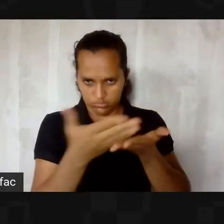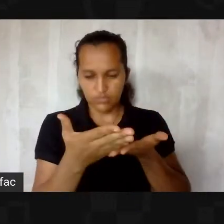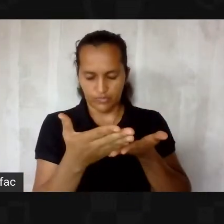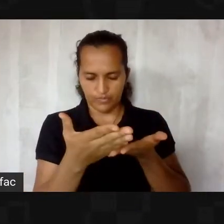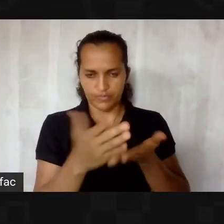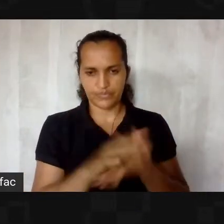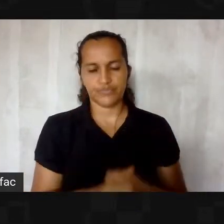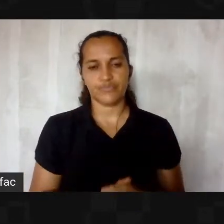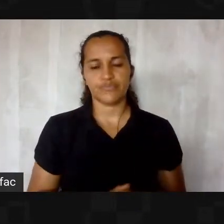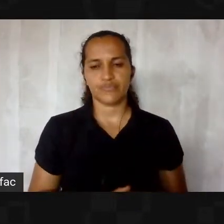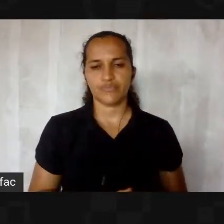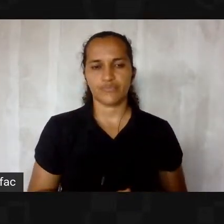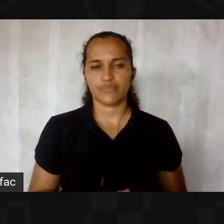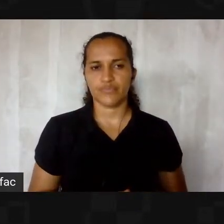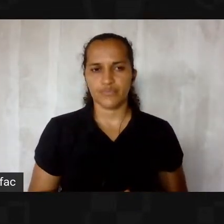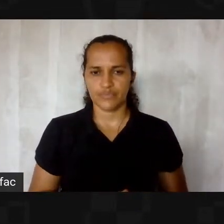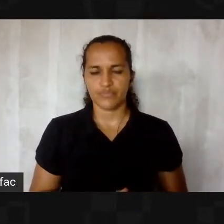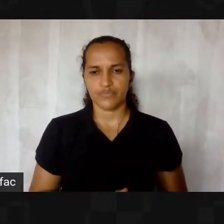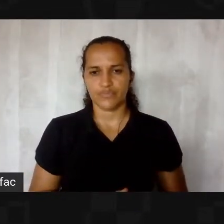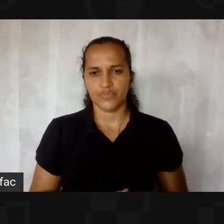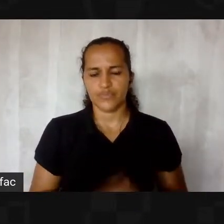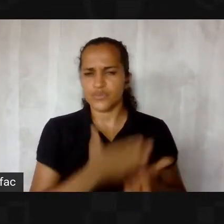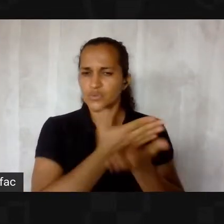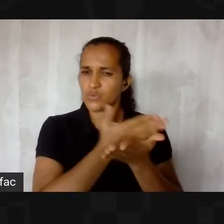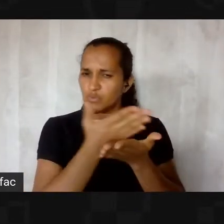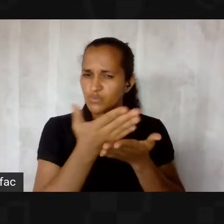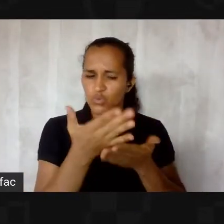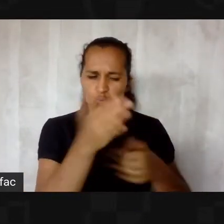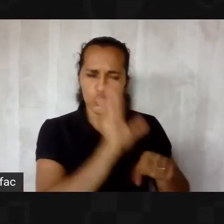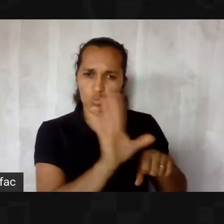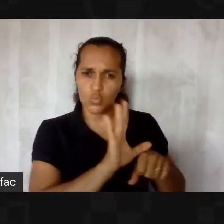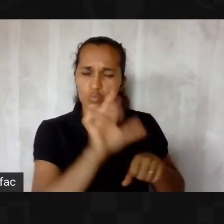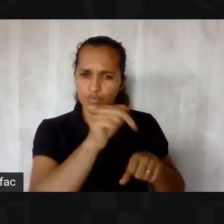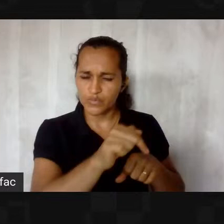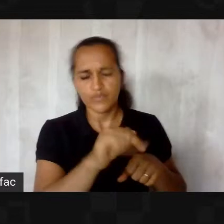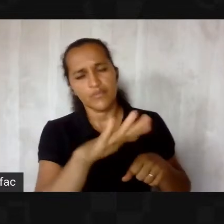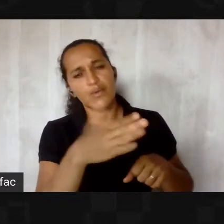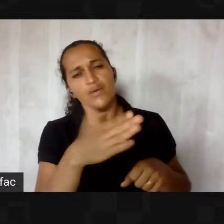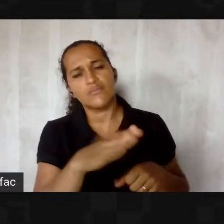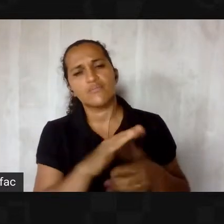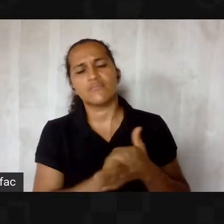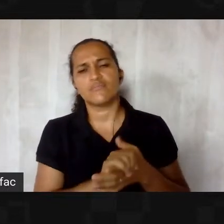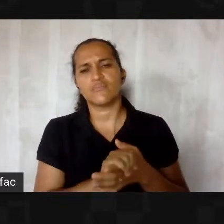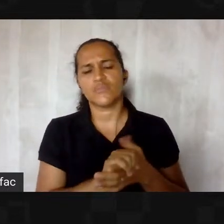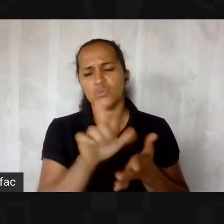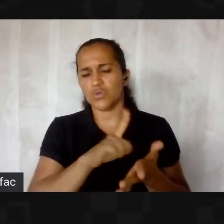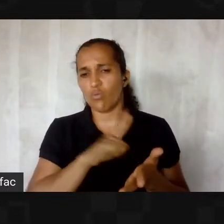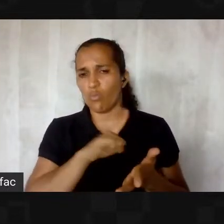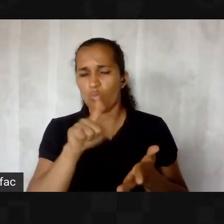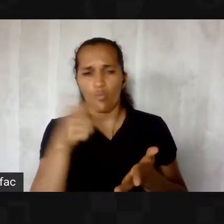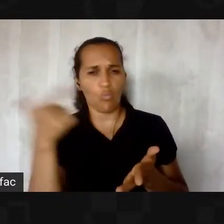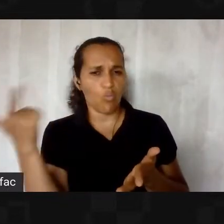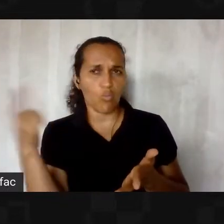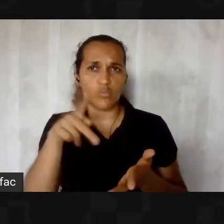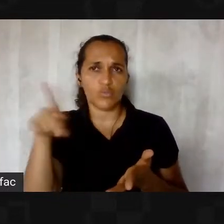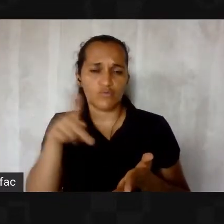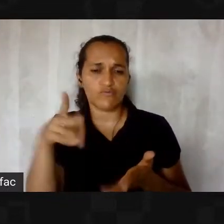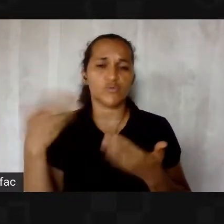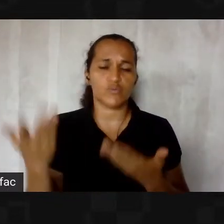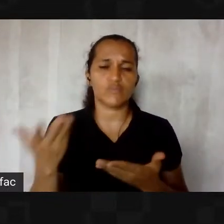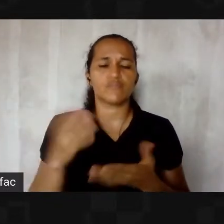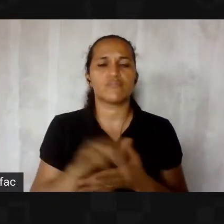começou o curso, nós tivemos aí vários outros professores